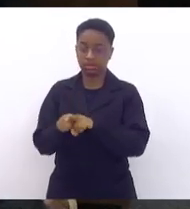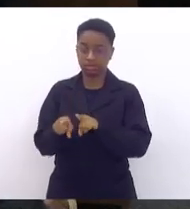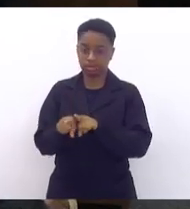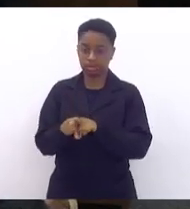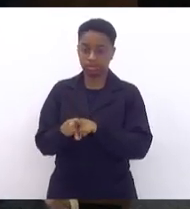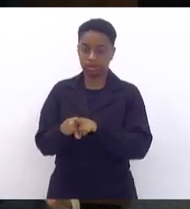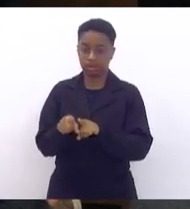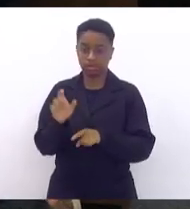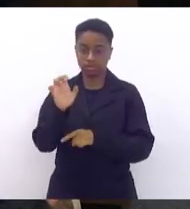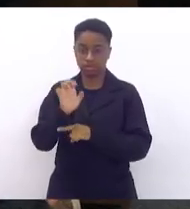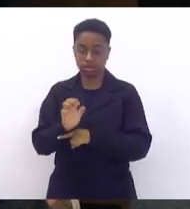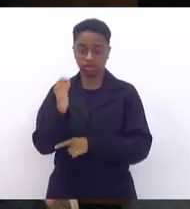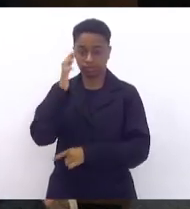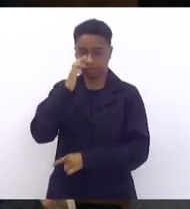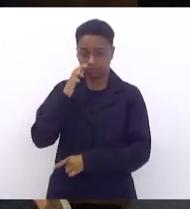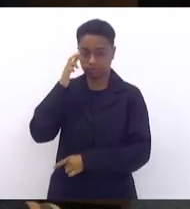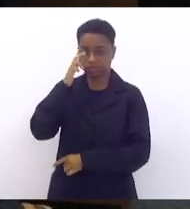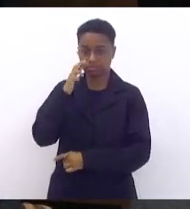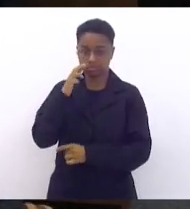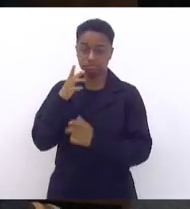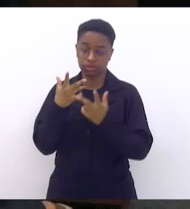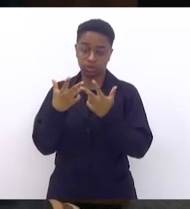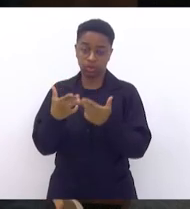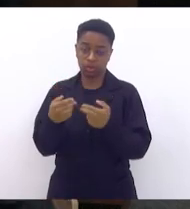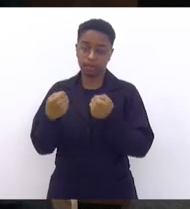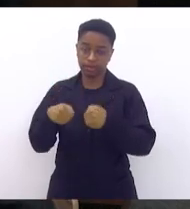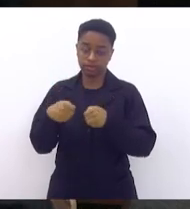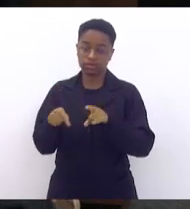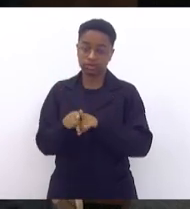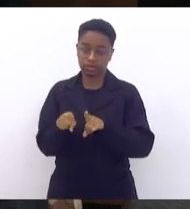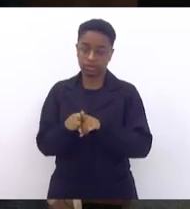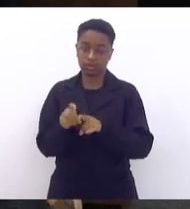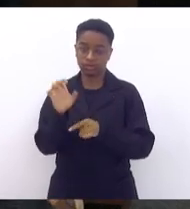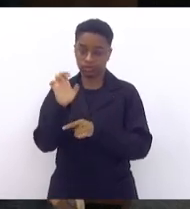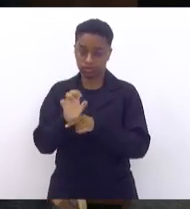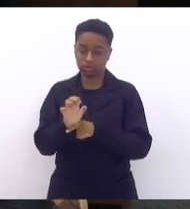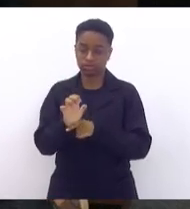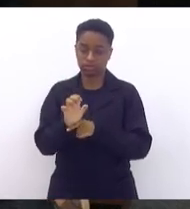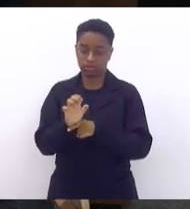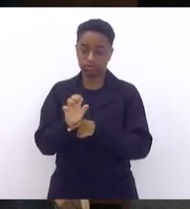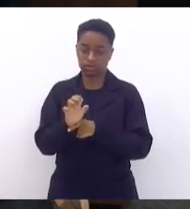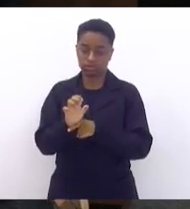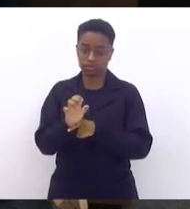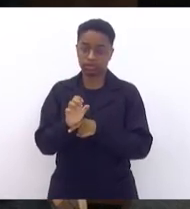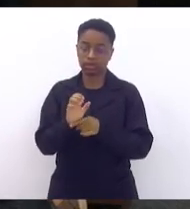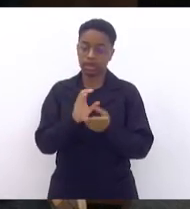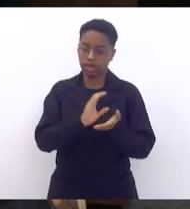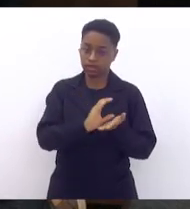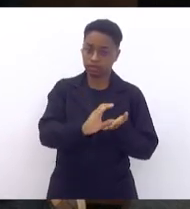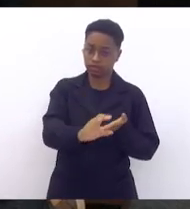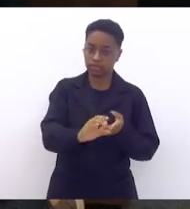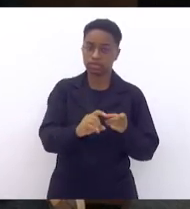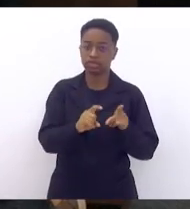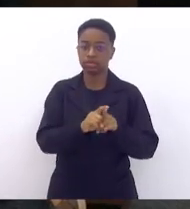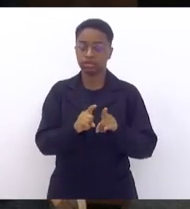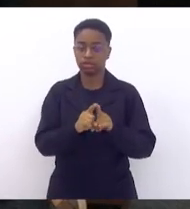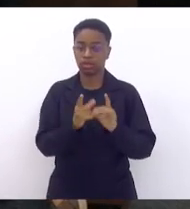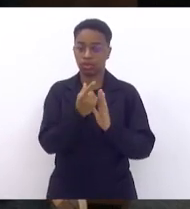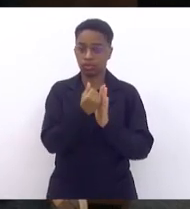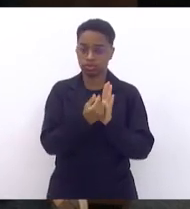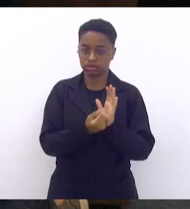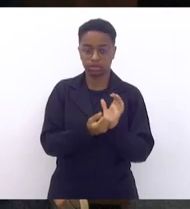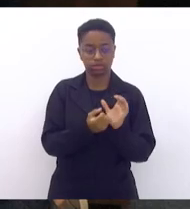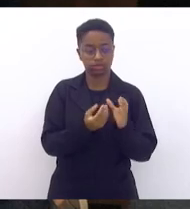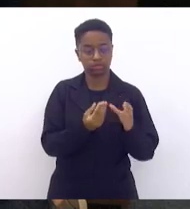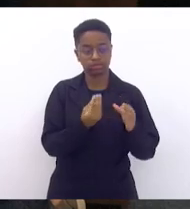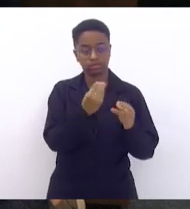fiscalizadas pelo Estado. Como deve o Estado também apostar e investir nos seus orçamentos,